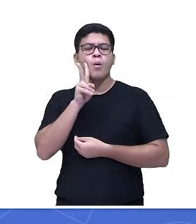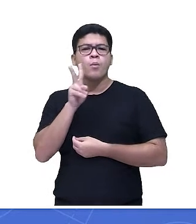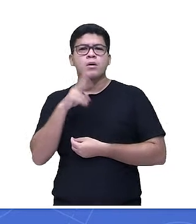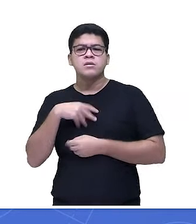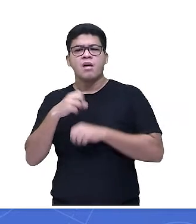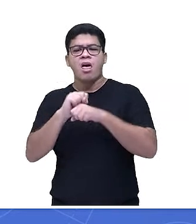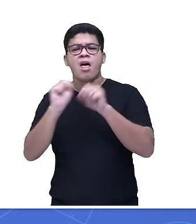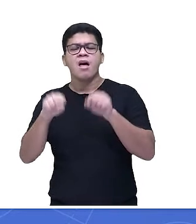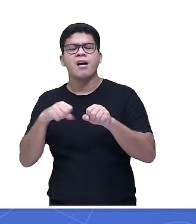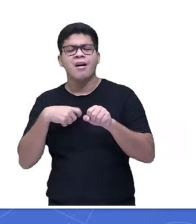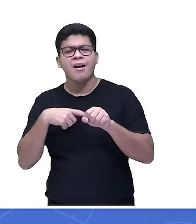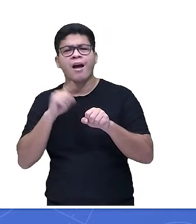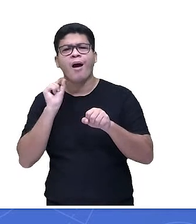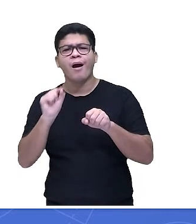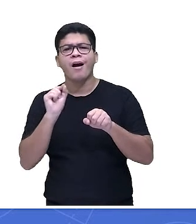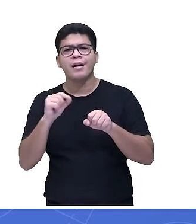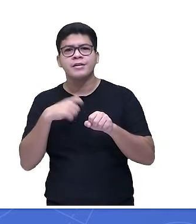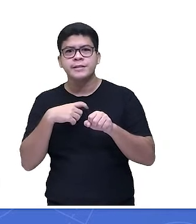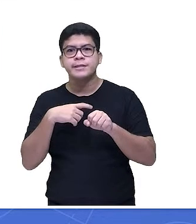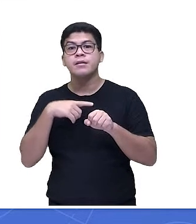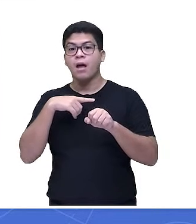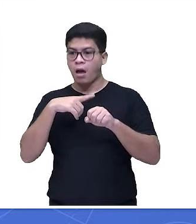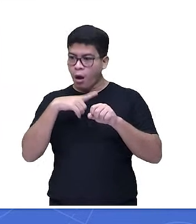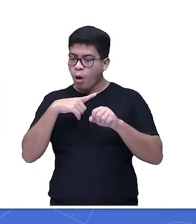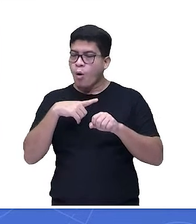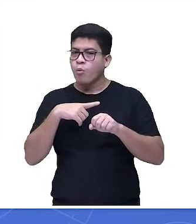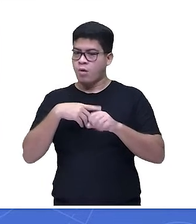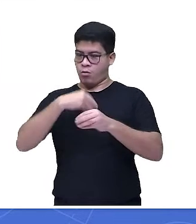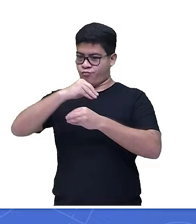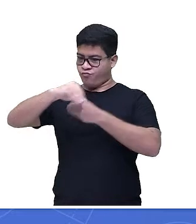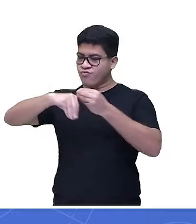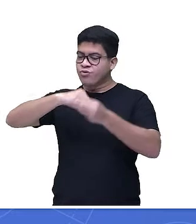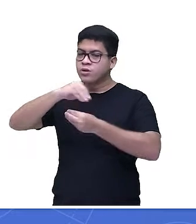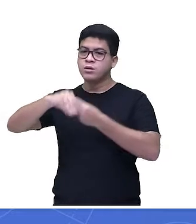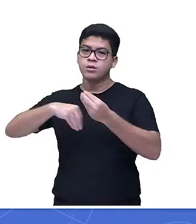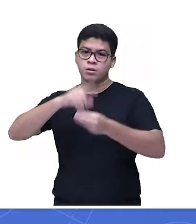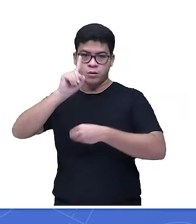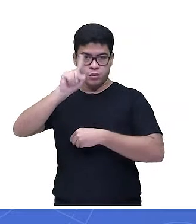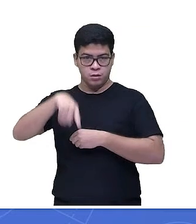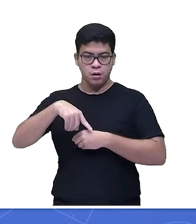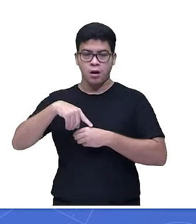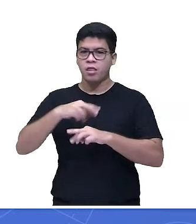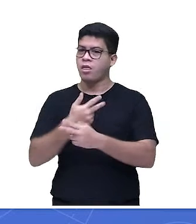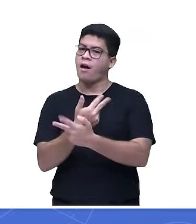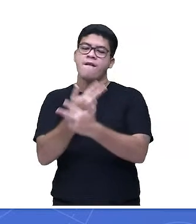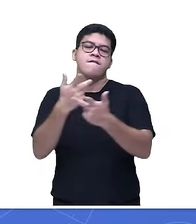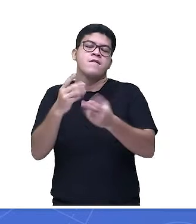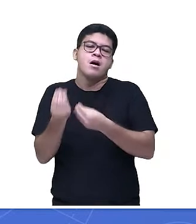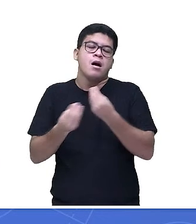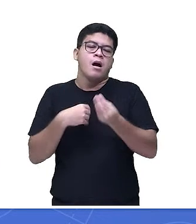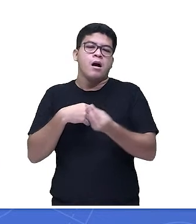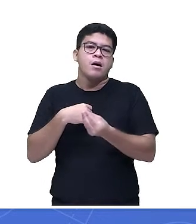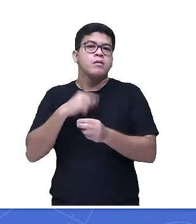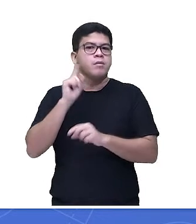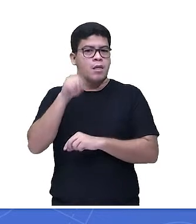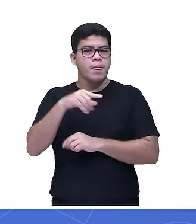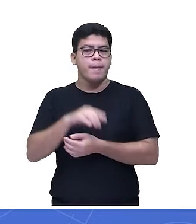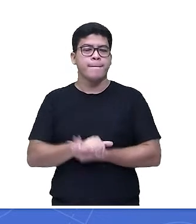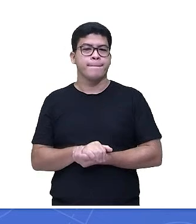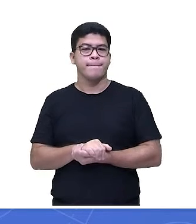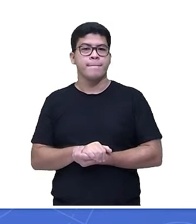sistema heterogêneo, porque é um sistema constituído de uma mistura de várias substâncias, tá? Então, eu tenho